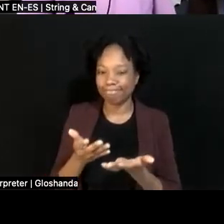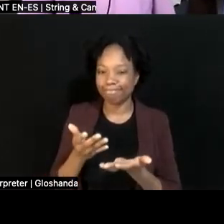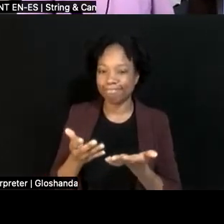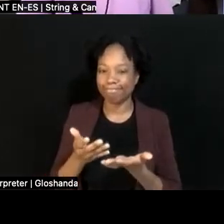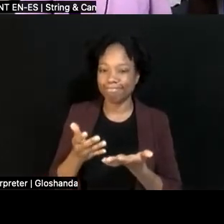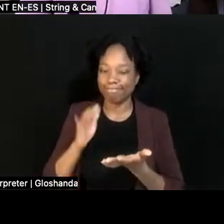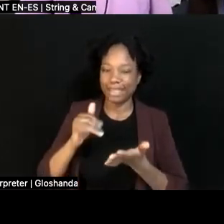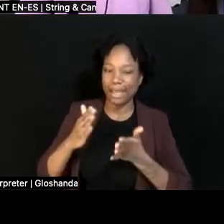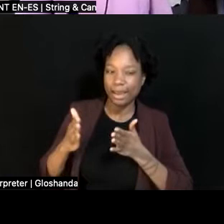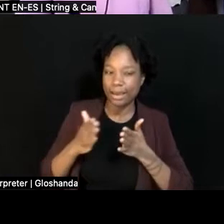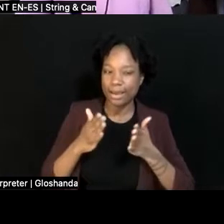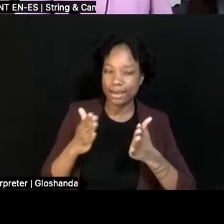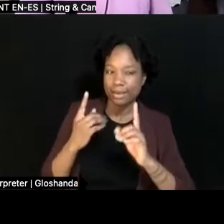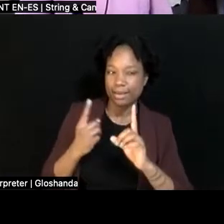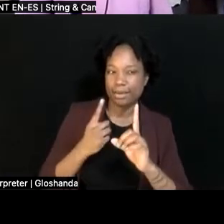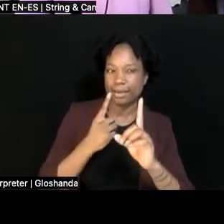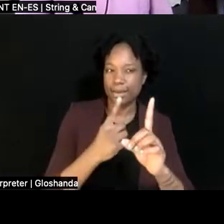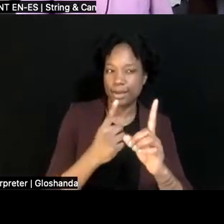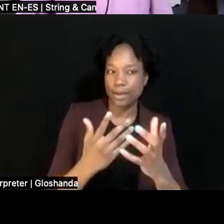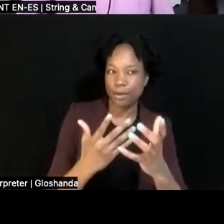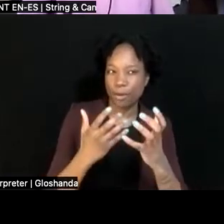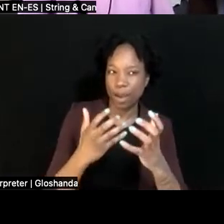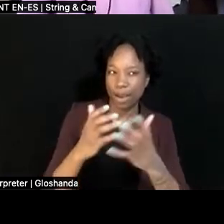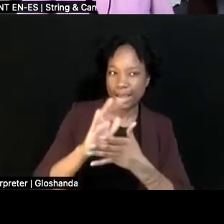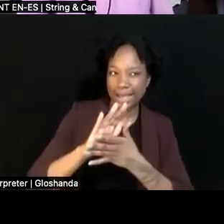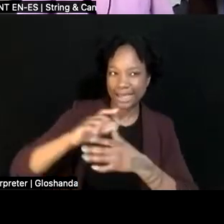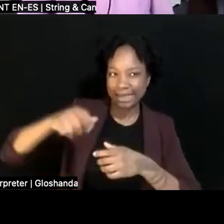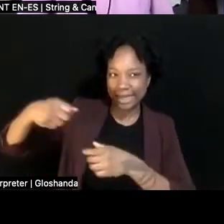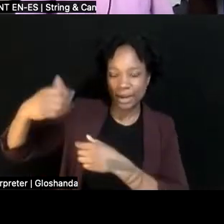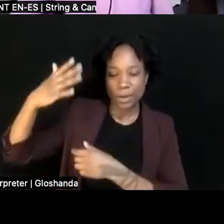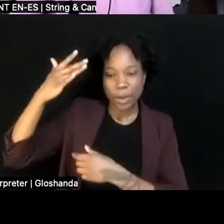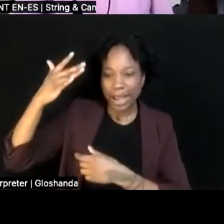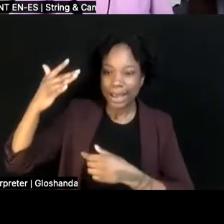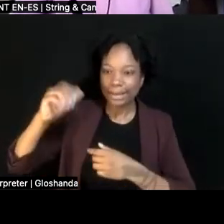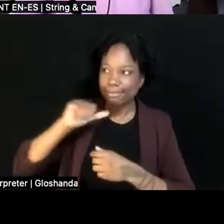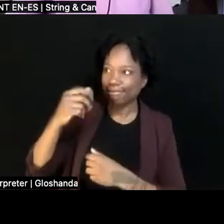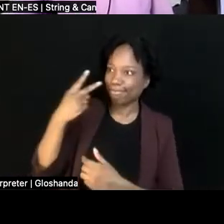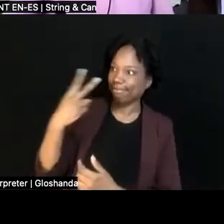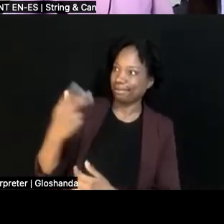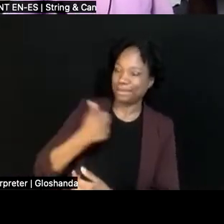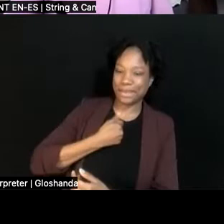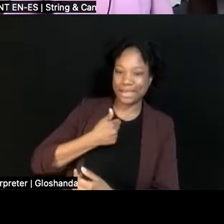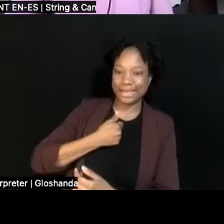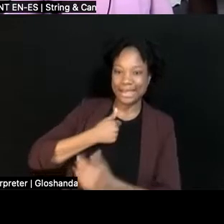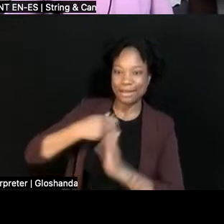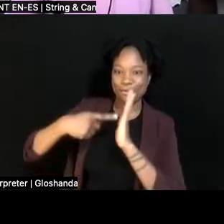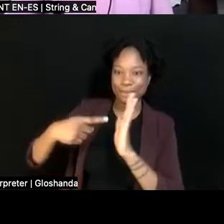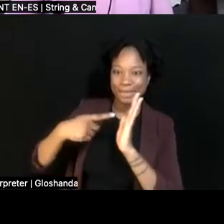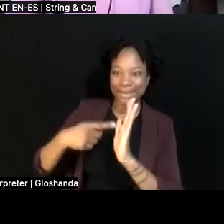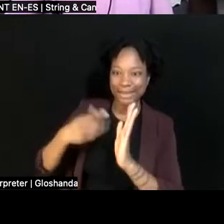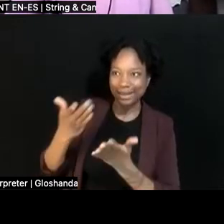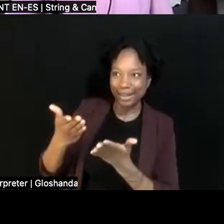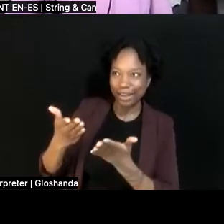caminho del cine por uma falta de referência de mi rostro, de mi pueblo.